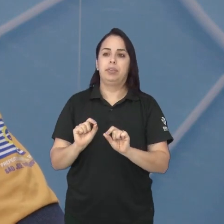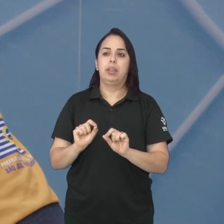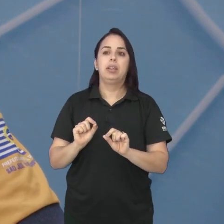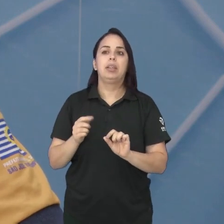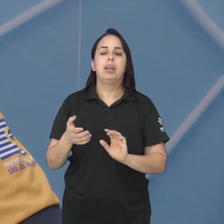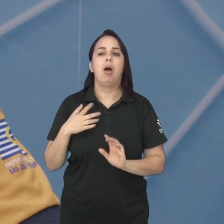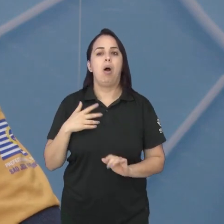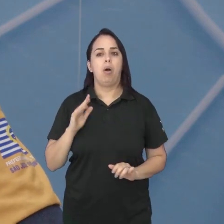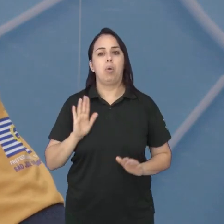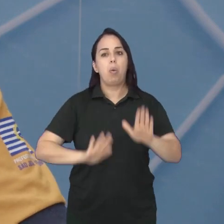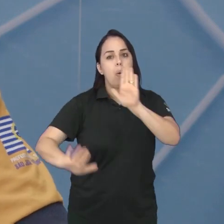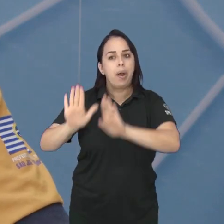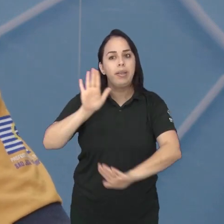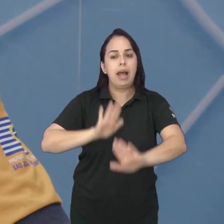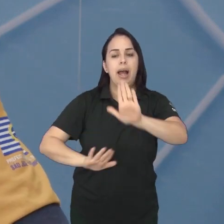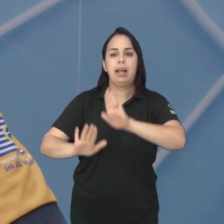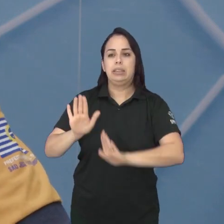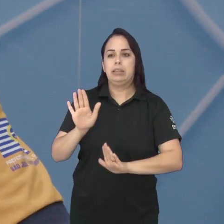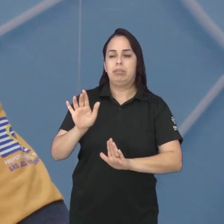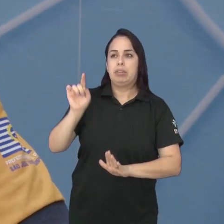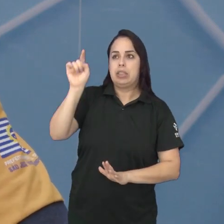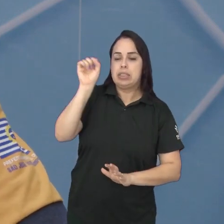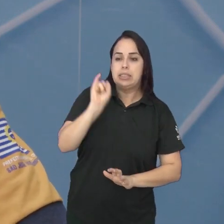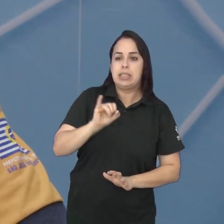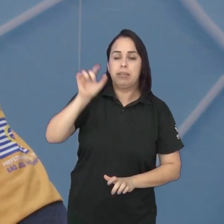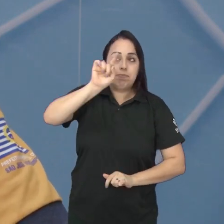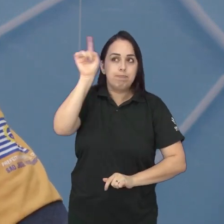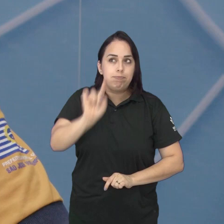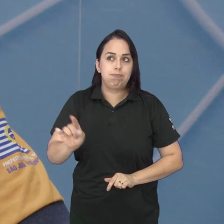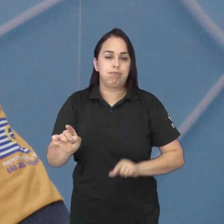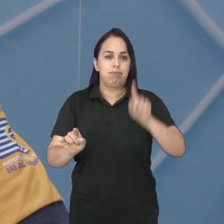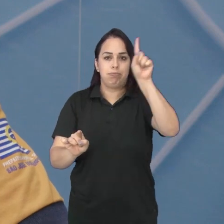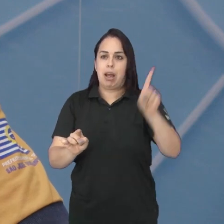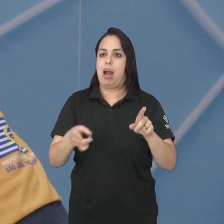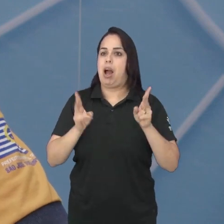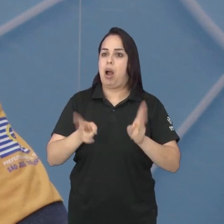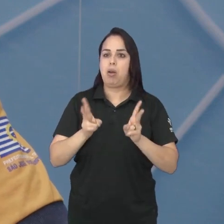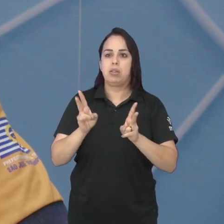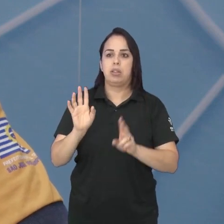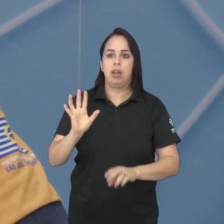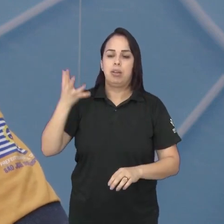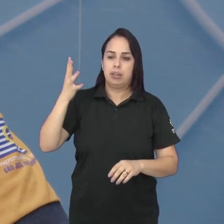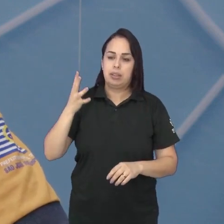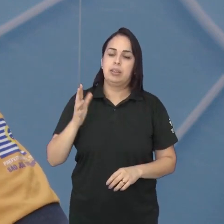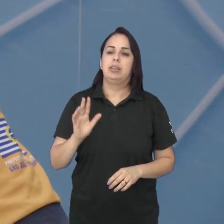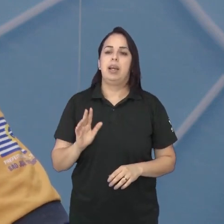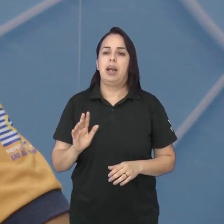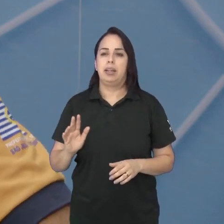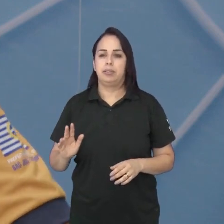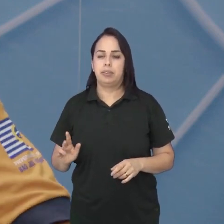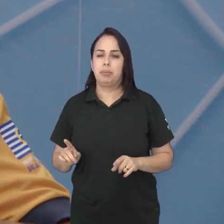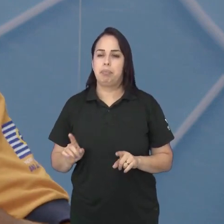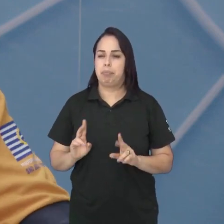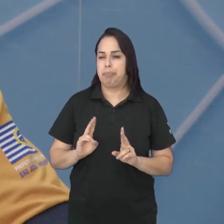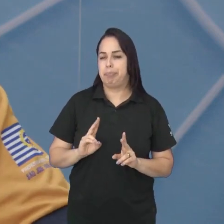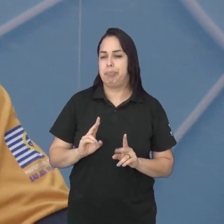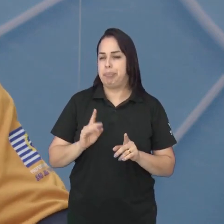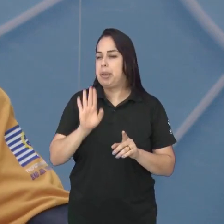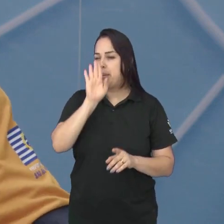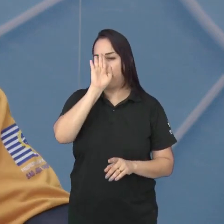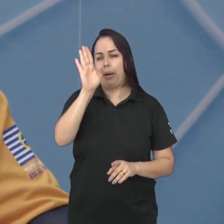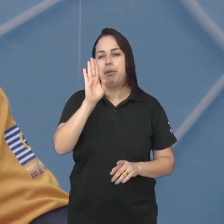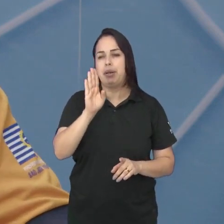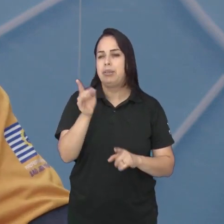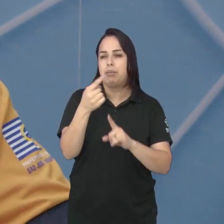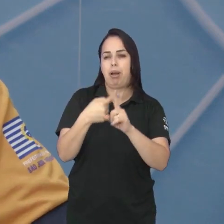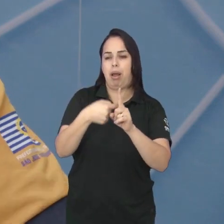orientações da exposição, né? Então, os raios são constantes, dependendo ainda mais